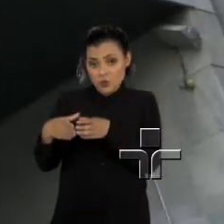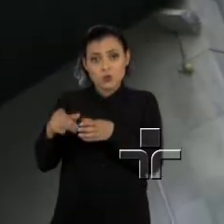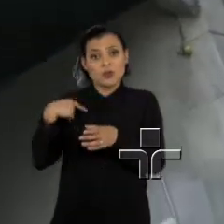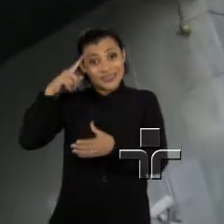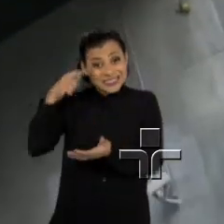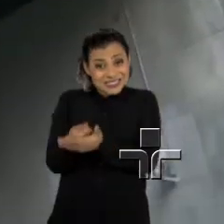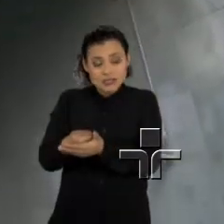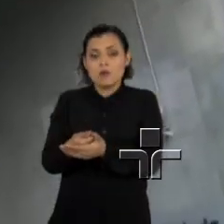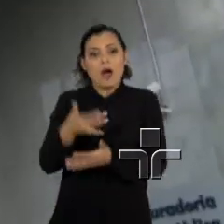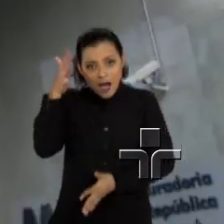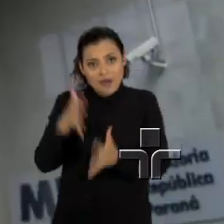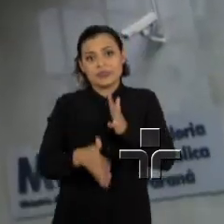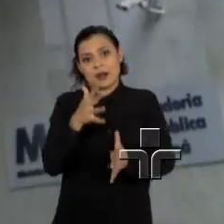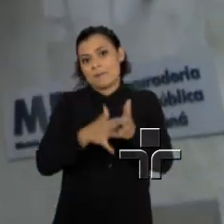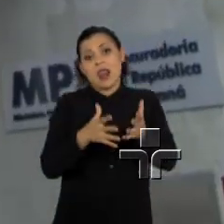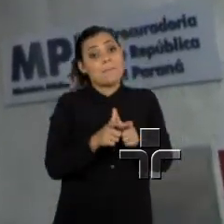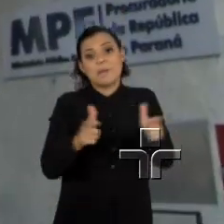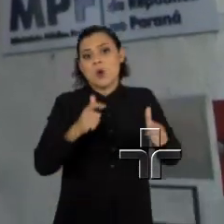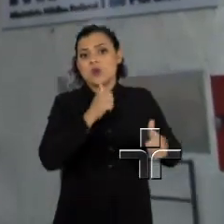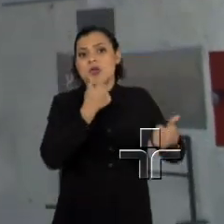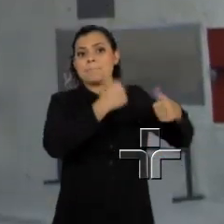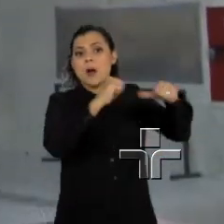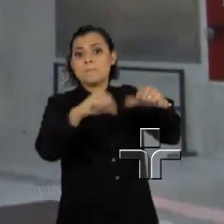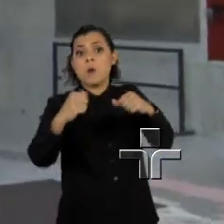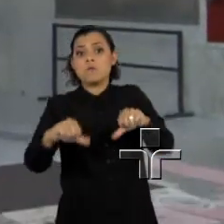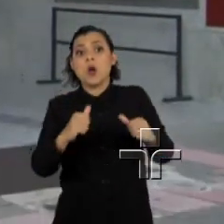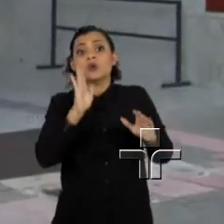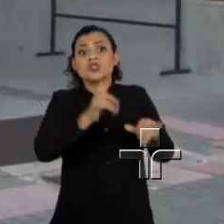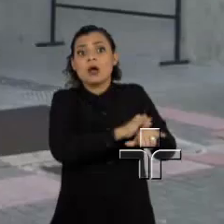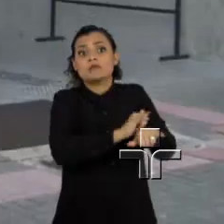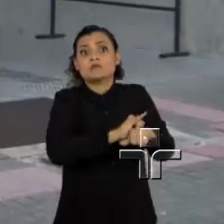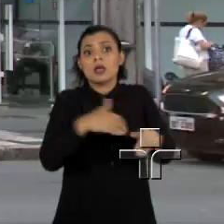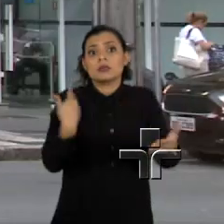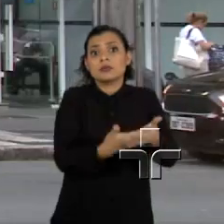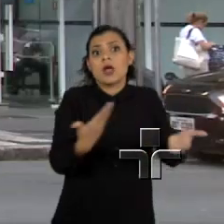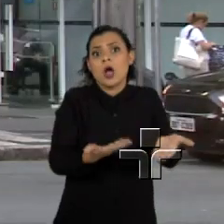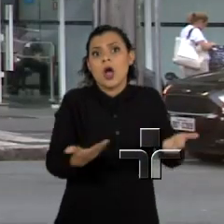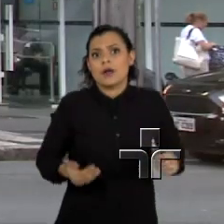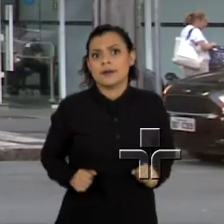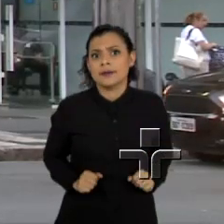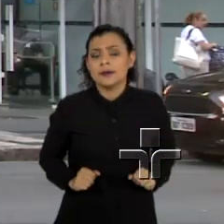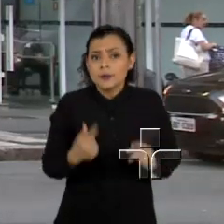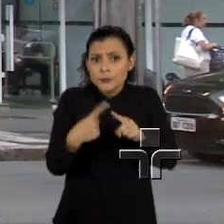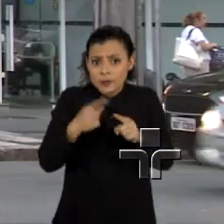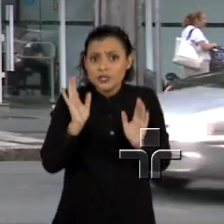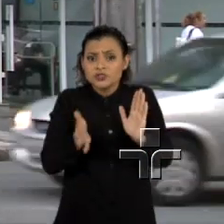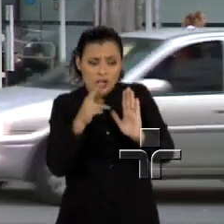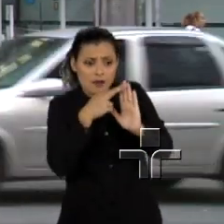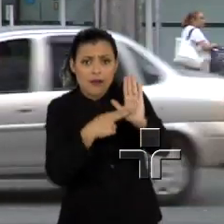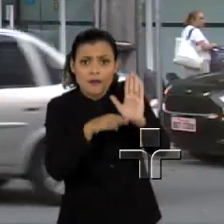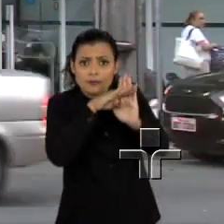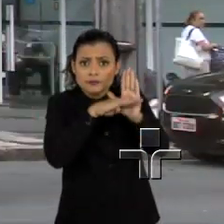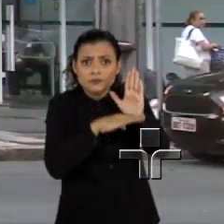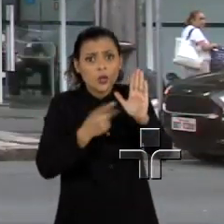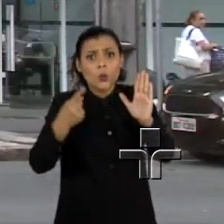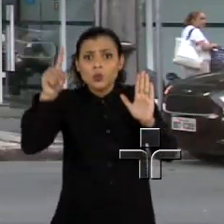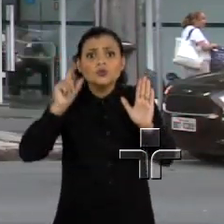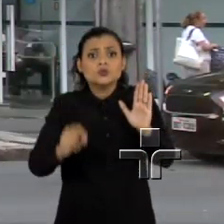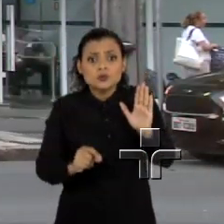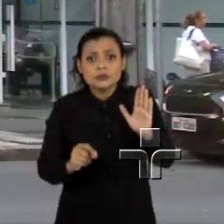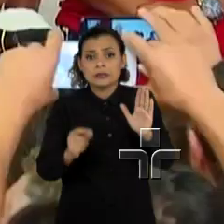caminho para anular a maioria das condenações já determinadas até agora, porque a ordem das alegações finais